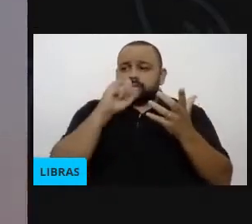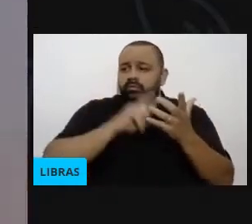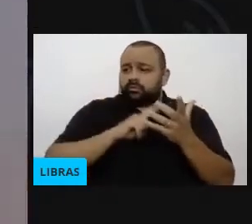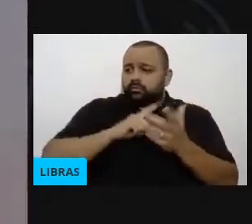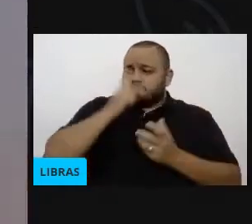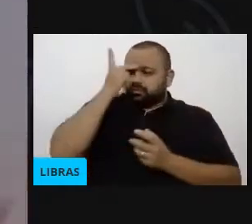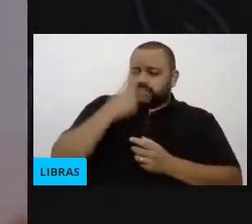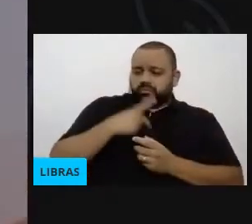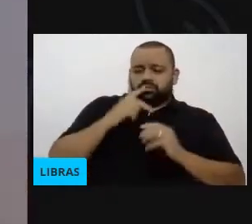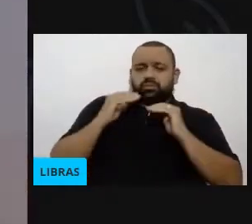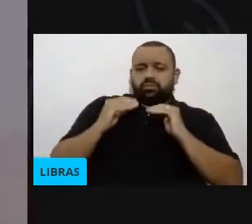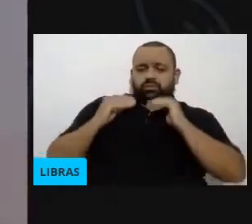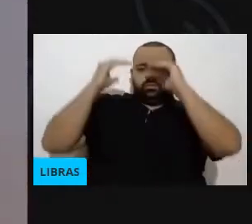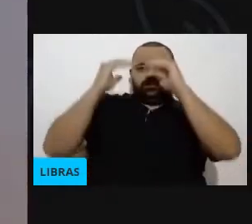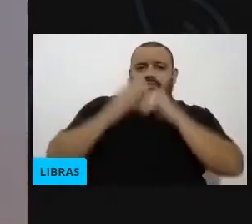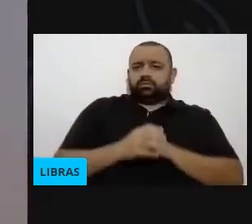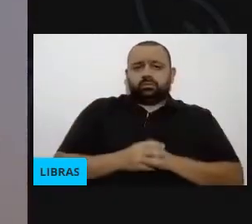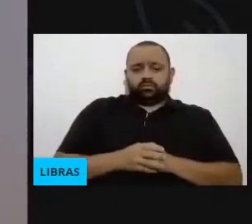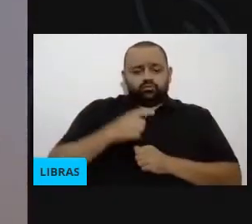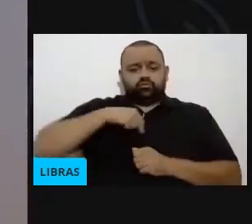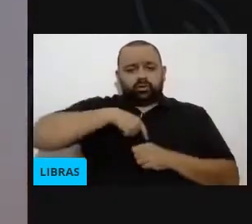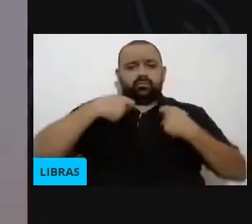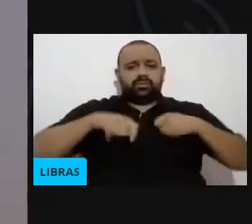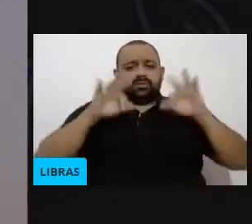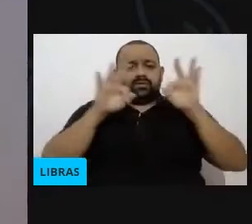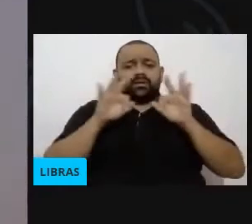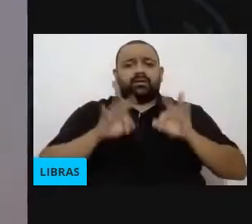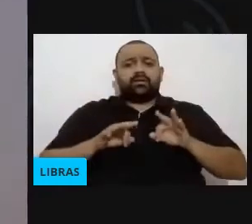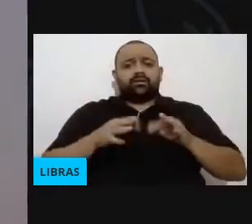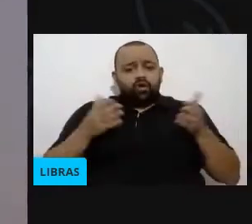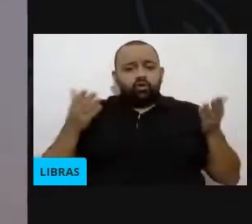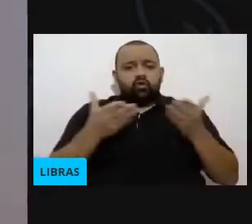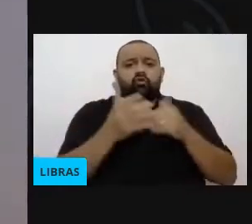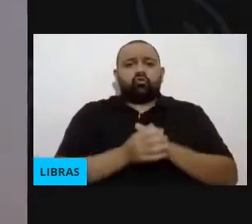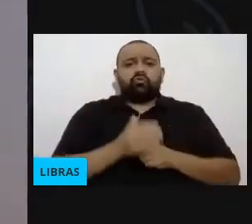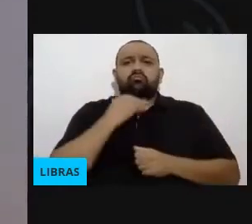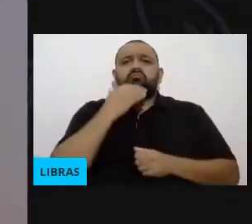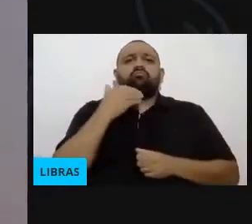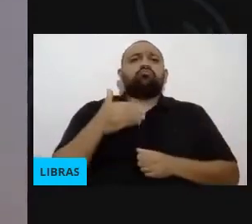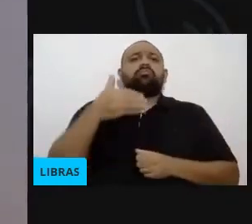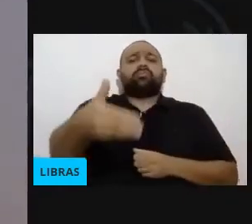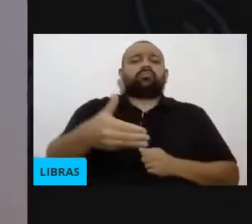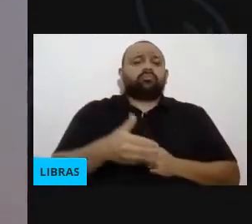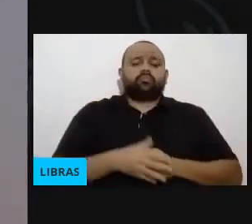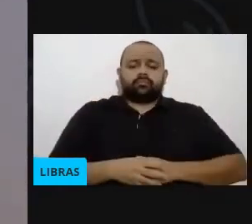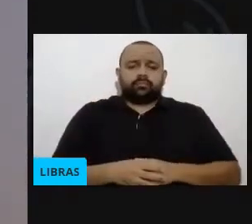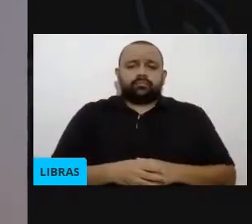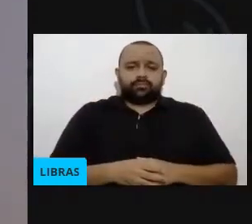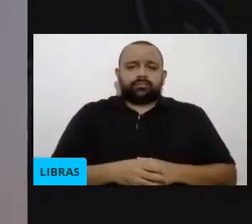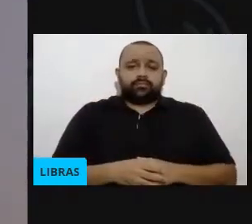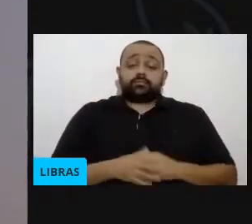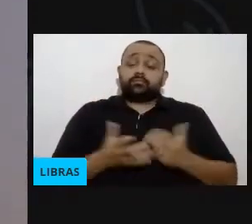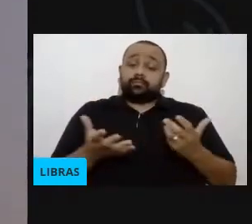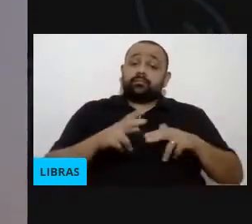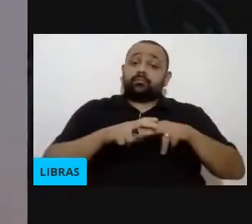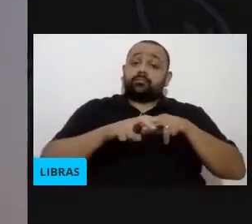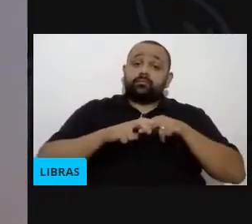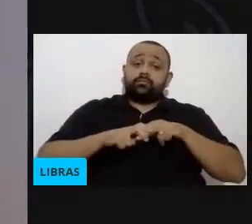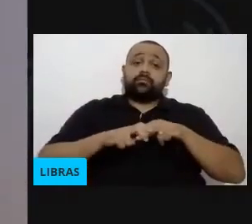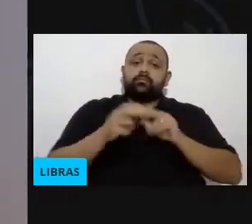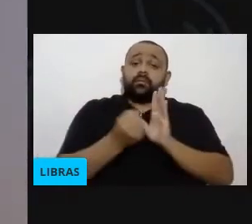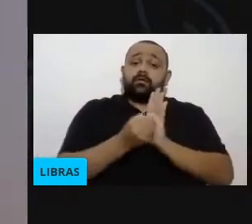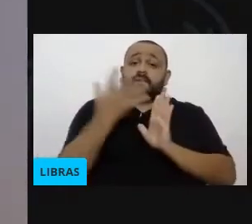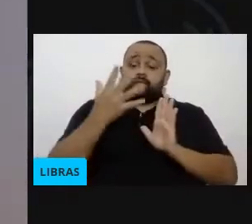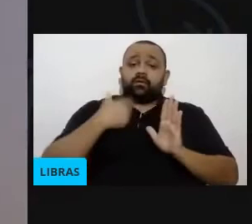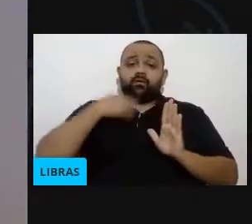independência na vida adulta. A gente tem que ser feliz no dia a dia, é hoje. Não adianta esperar isso para frente. Para isso, muitas vezes